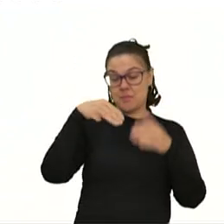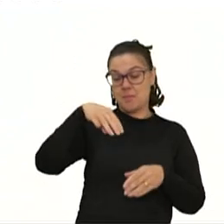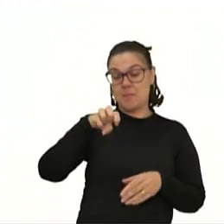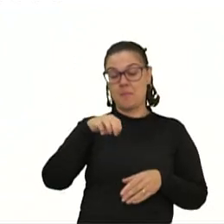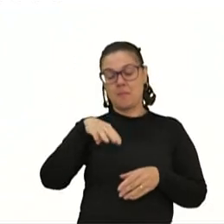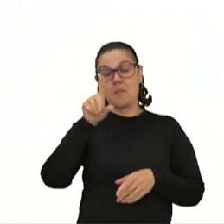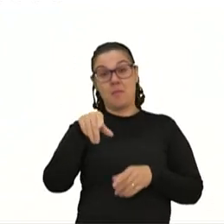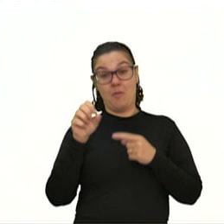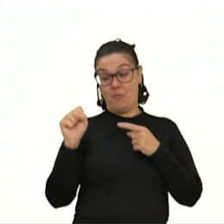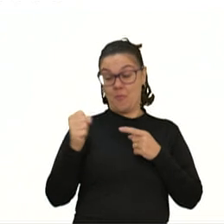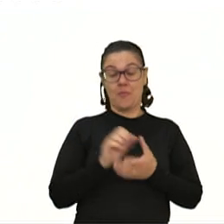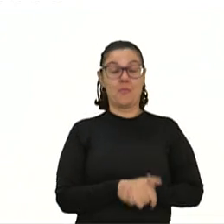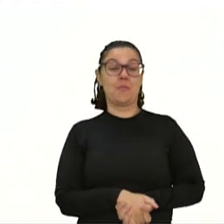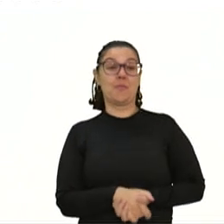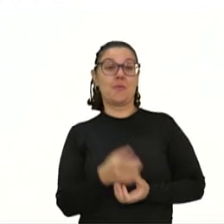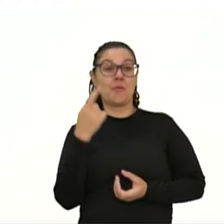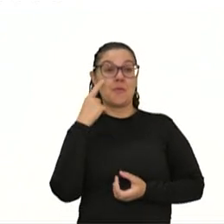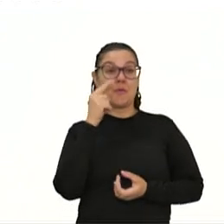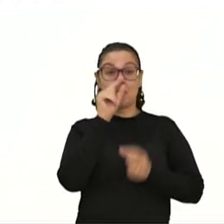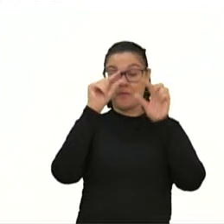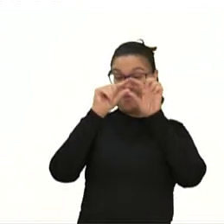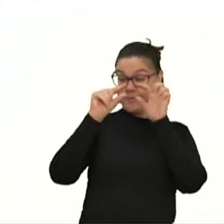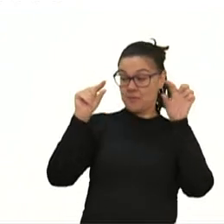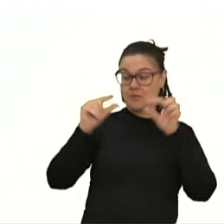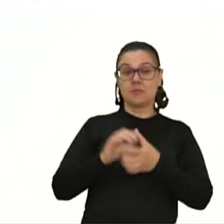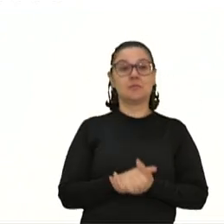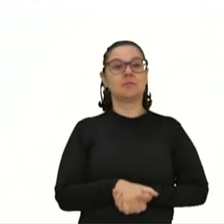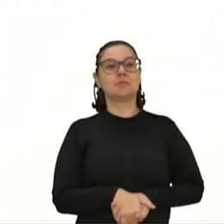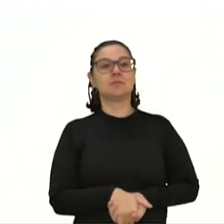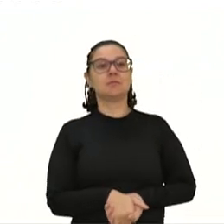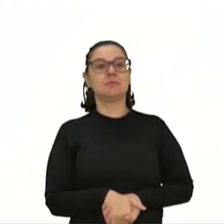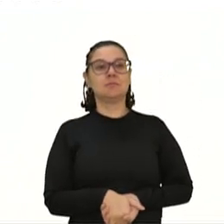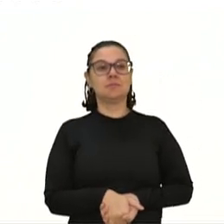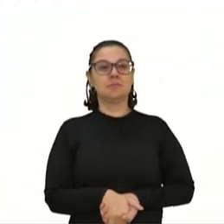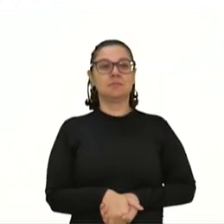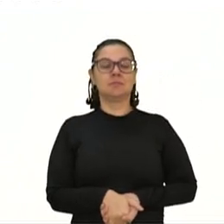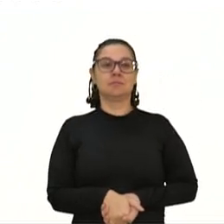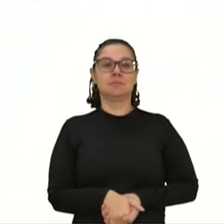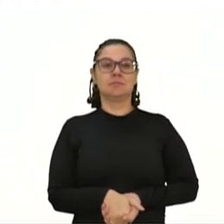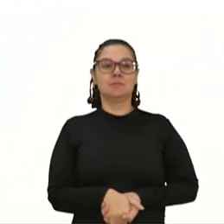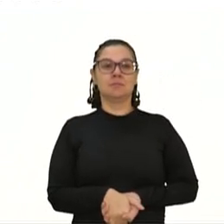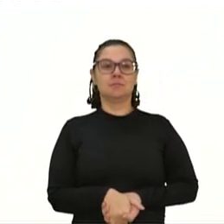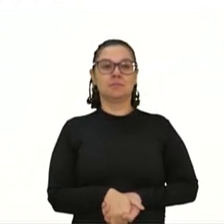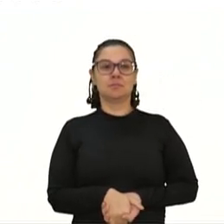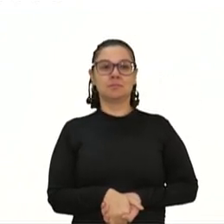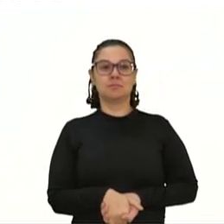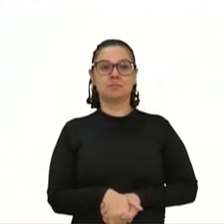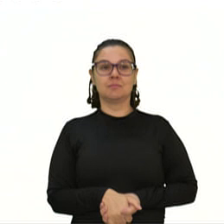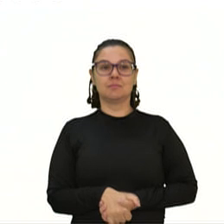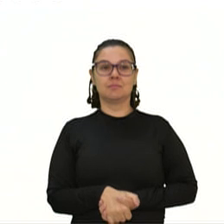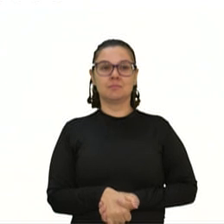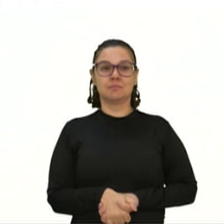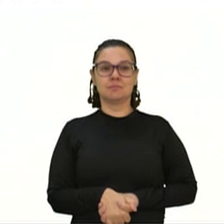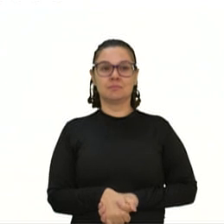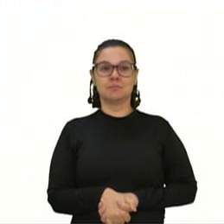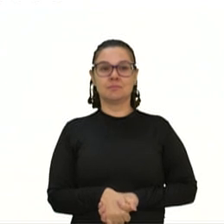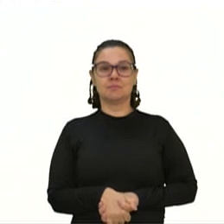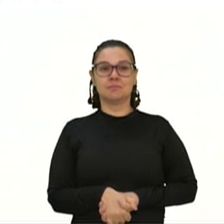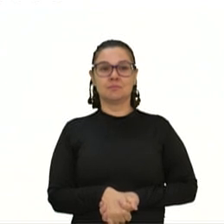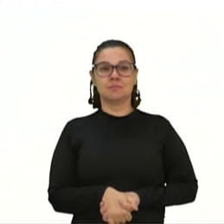número 8. Nós temos ali, ó, when you see your mom with the flip-flop in her